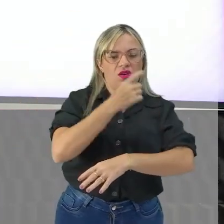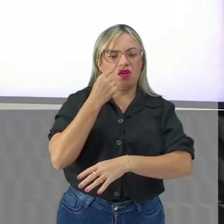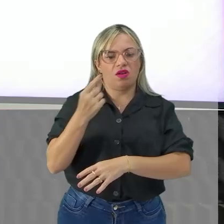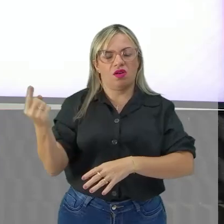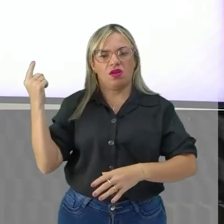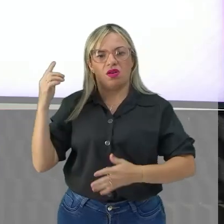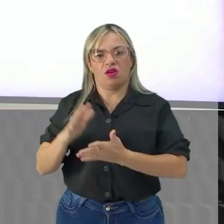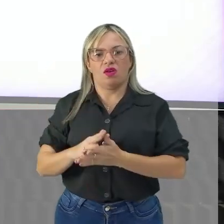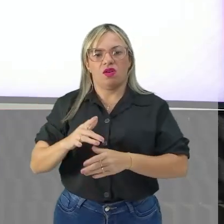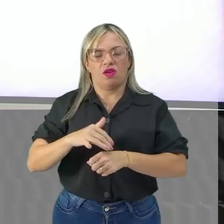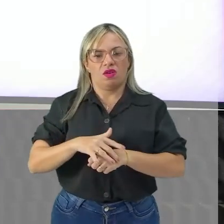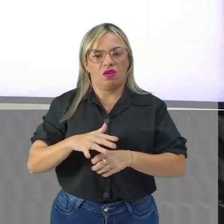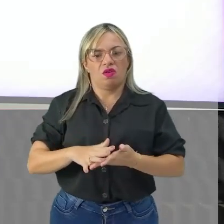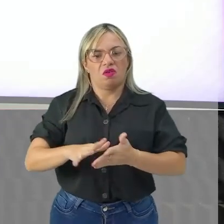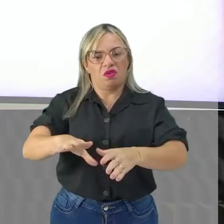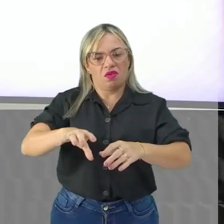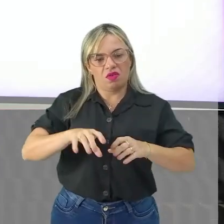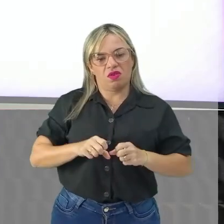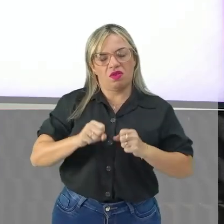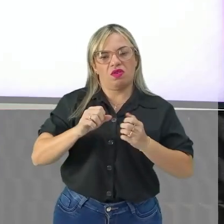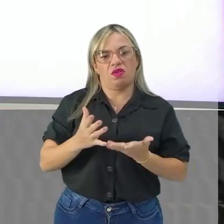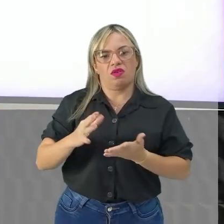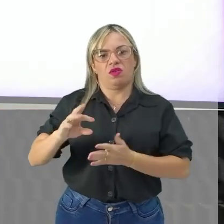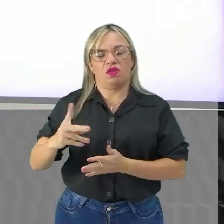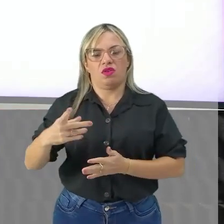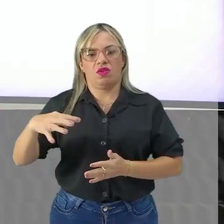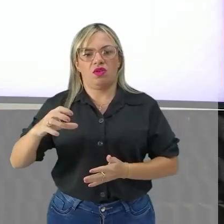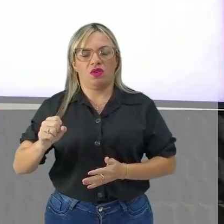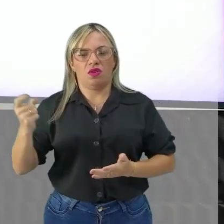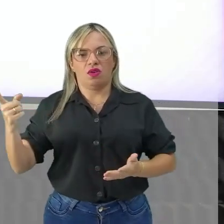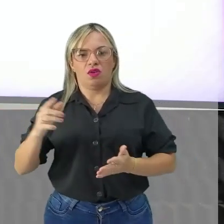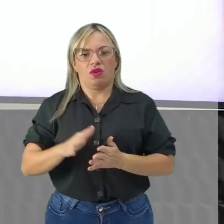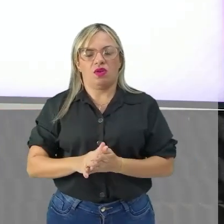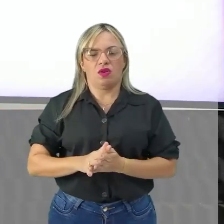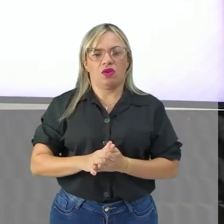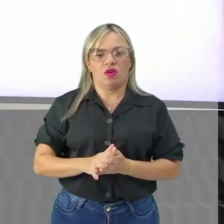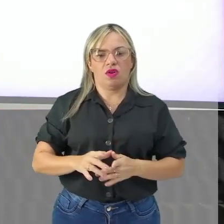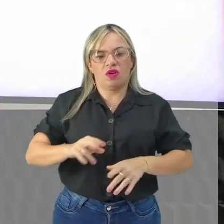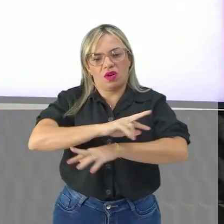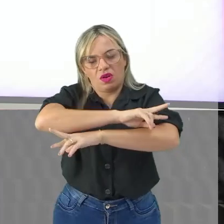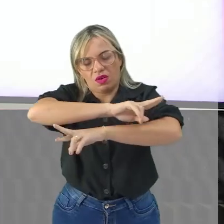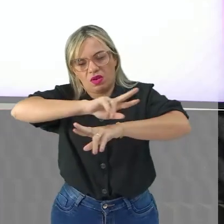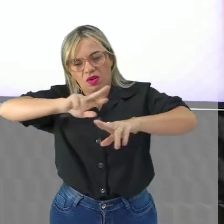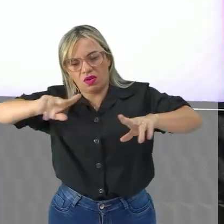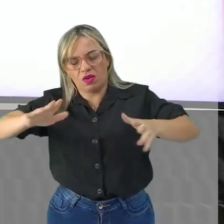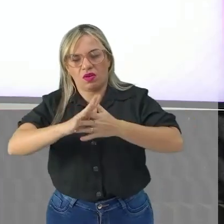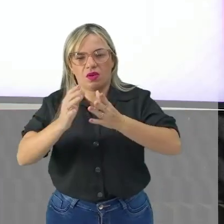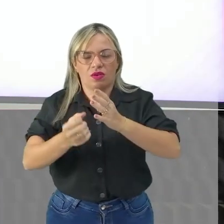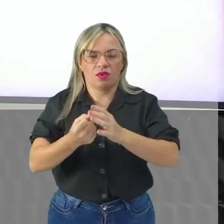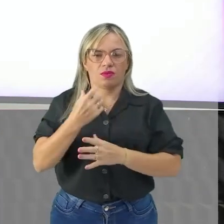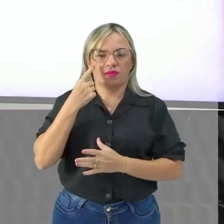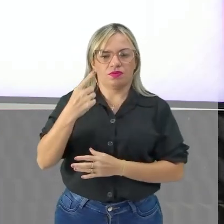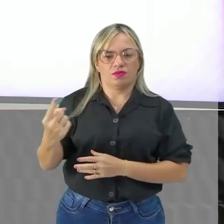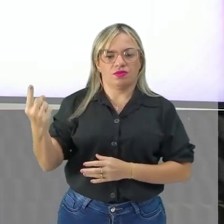de Chagas, ele também entra num processo de desequilíbrio populacional, né? Então